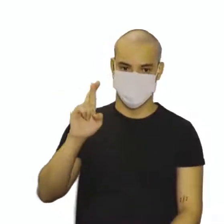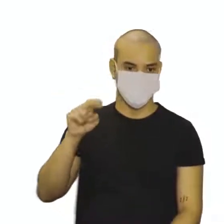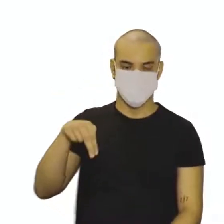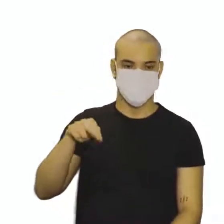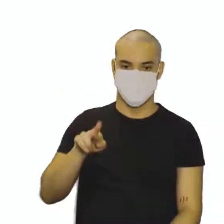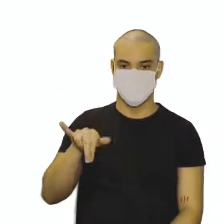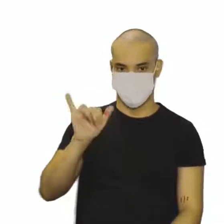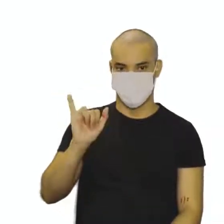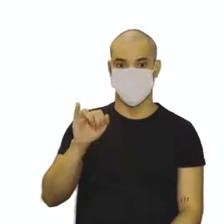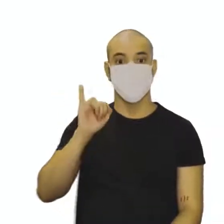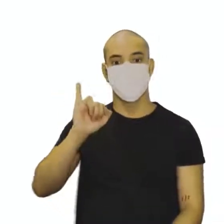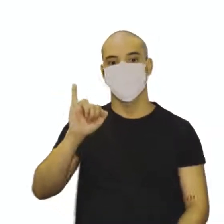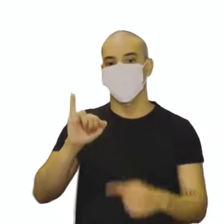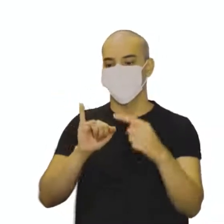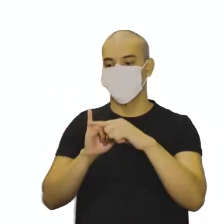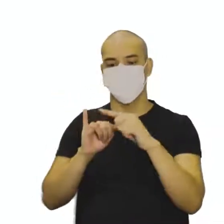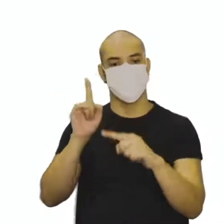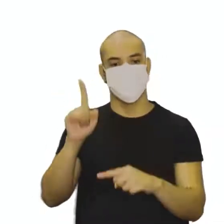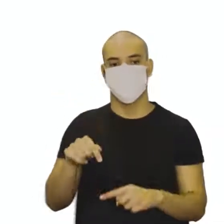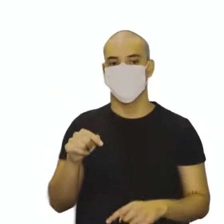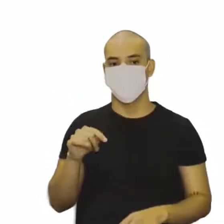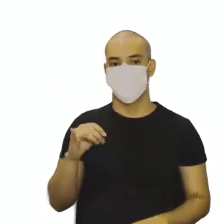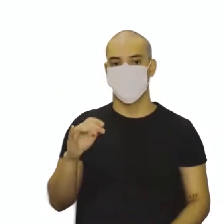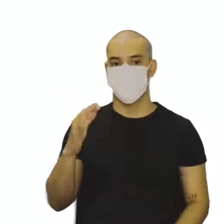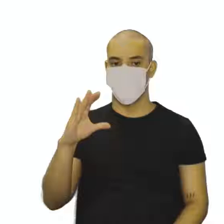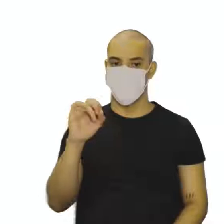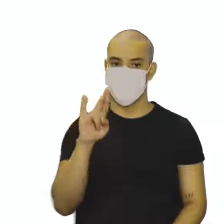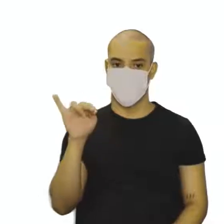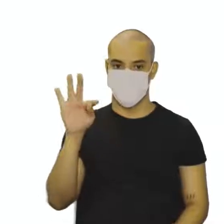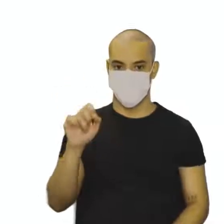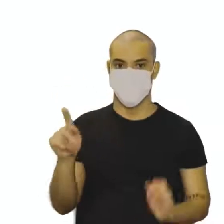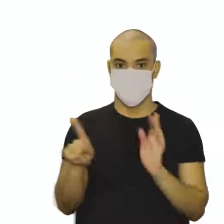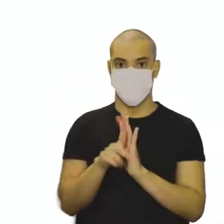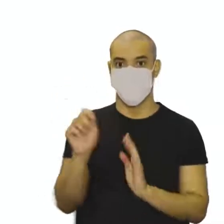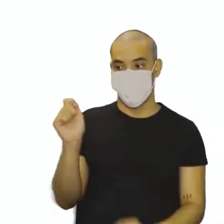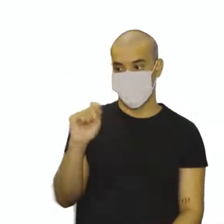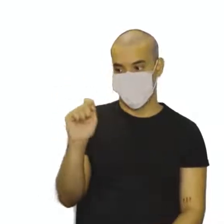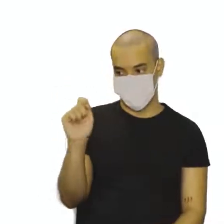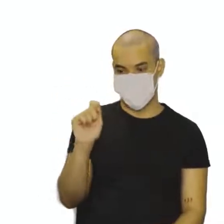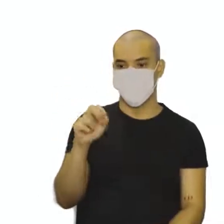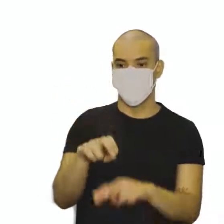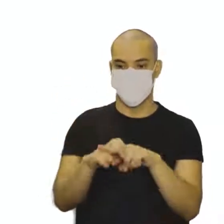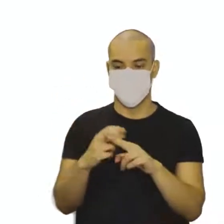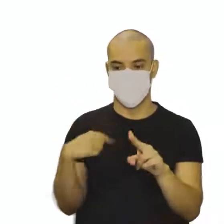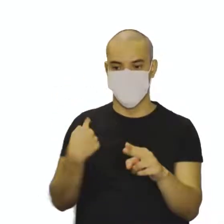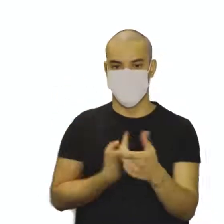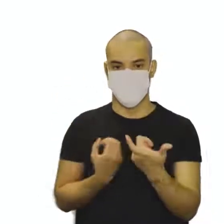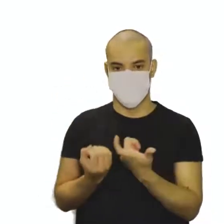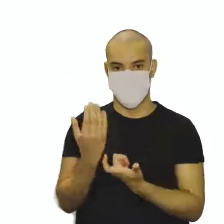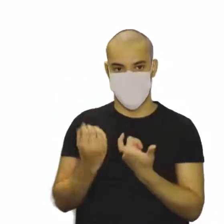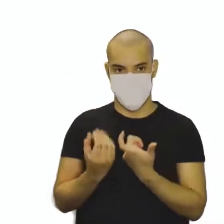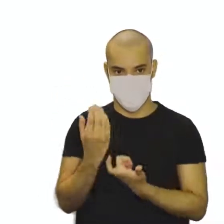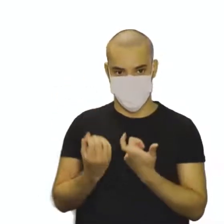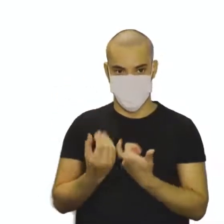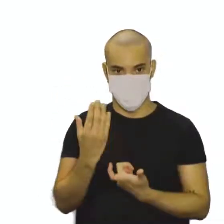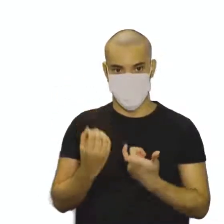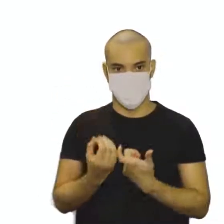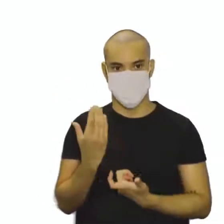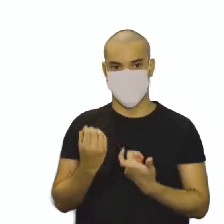já conhece, é a corrente elétrica em amperes, ok? Então aqui é a nossa fórmula do